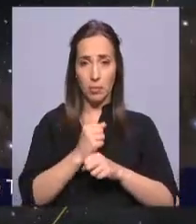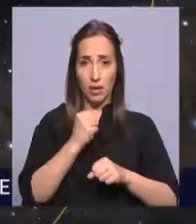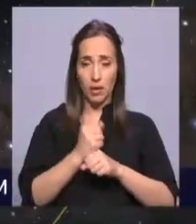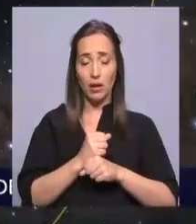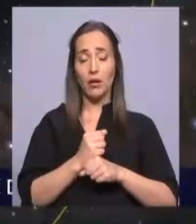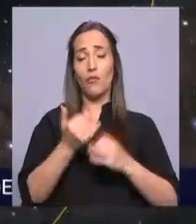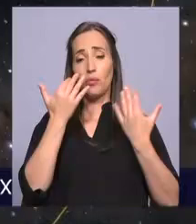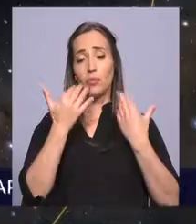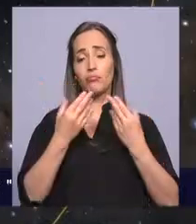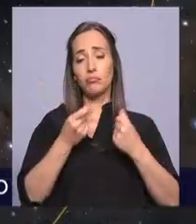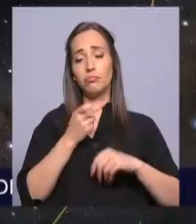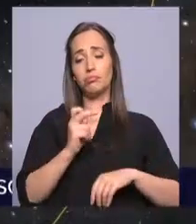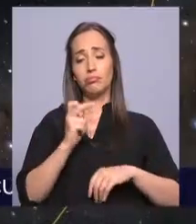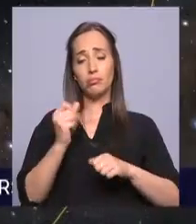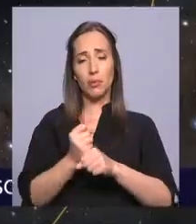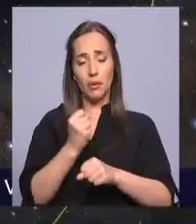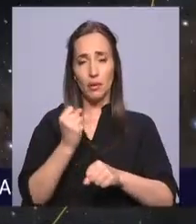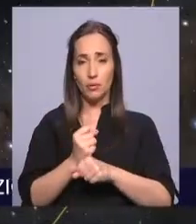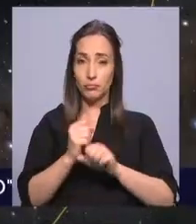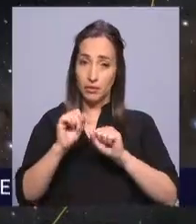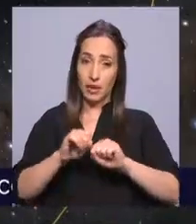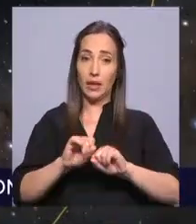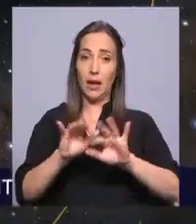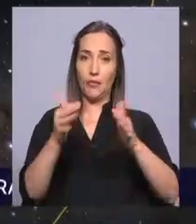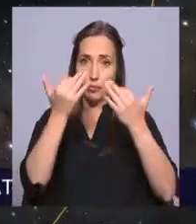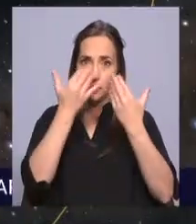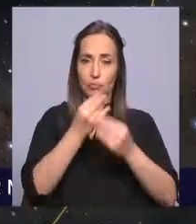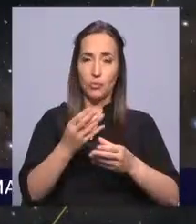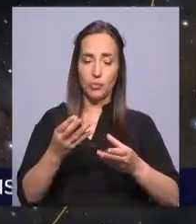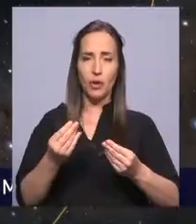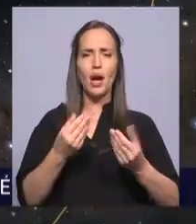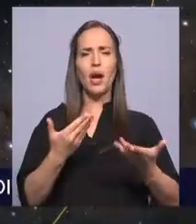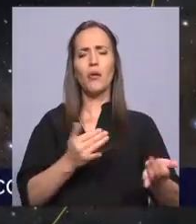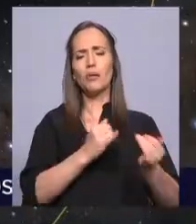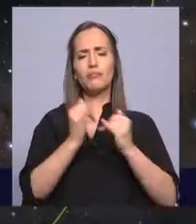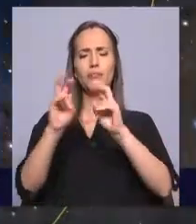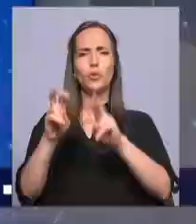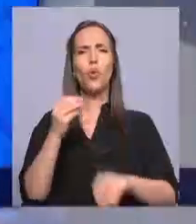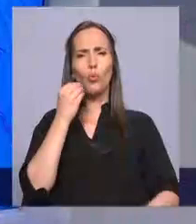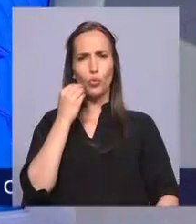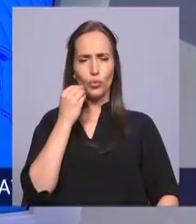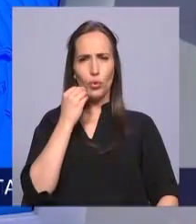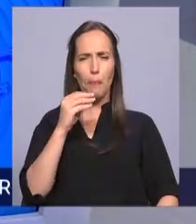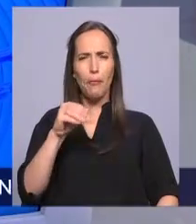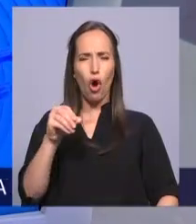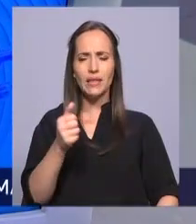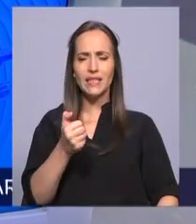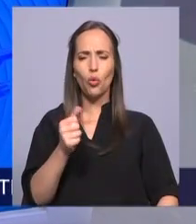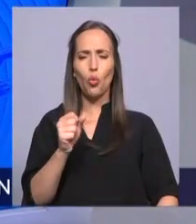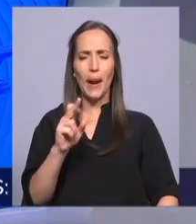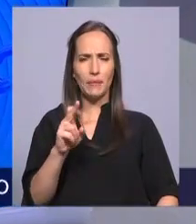Não há dúvida nenhuma com todos estes dados. Ora bem, e agora, como é que 5 gramas de poeira permitem contar uma